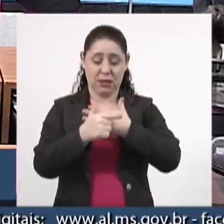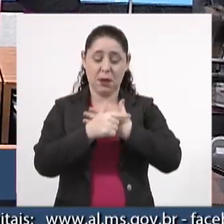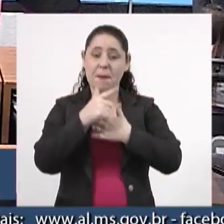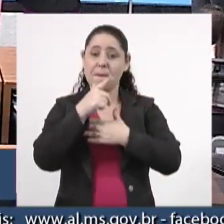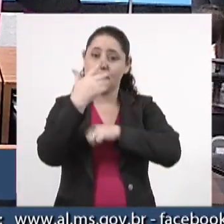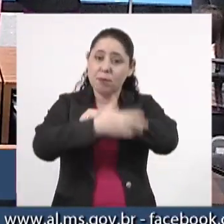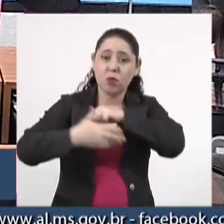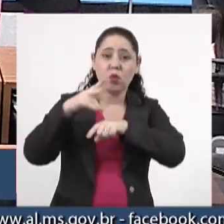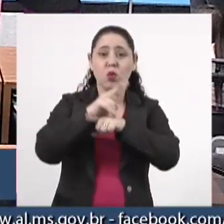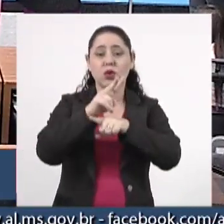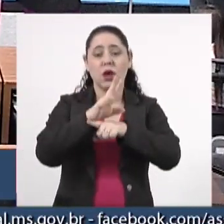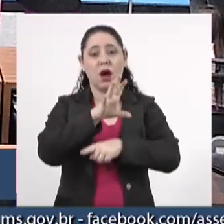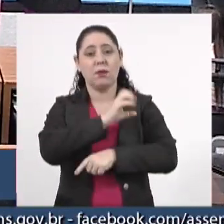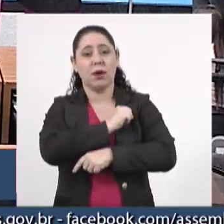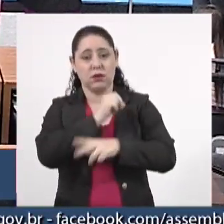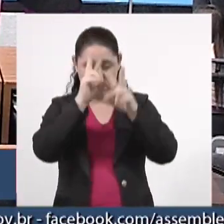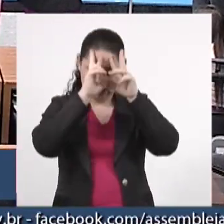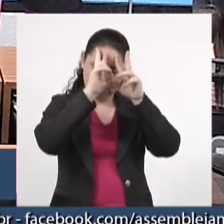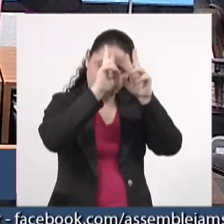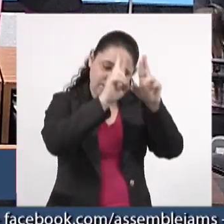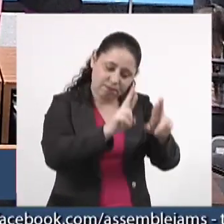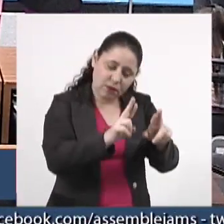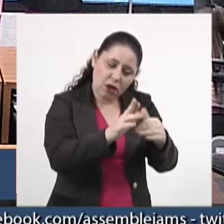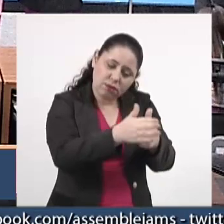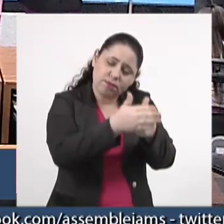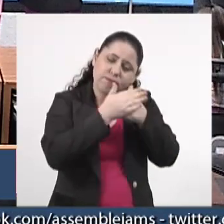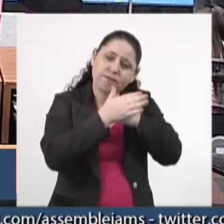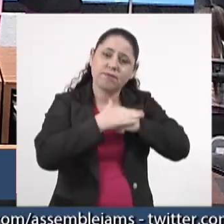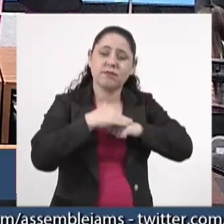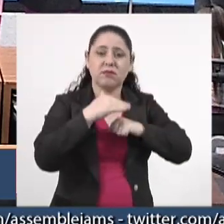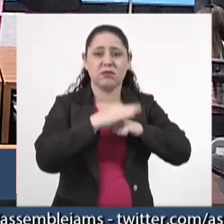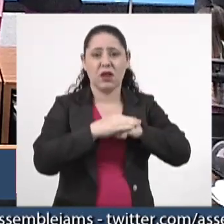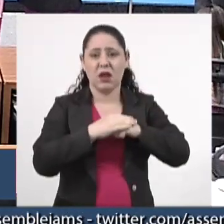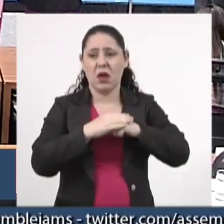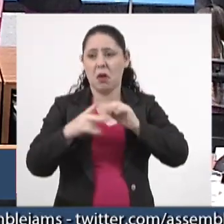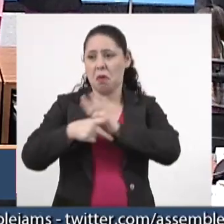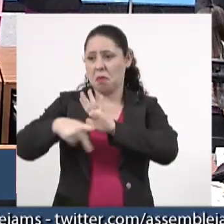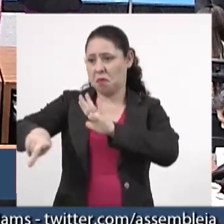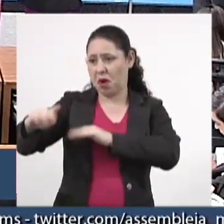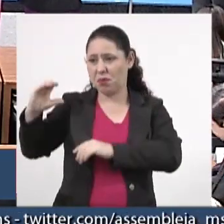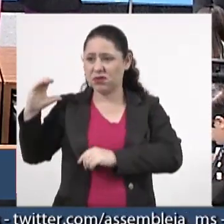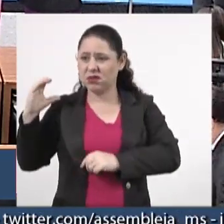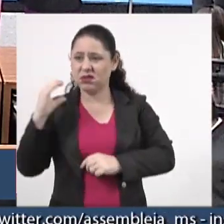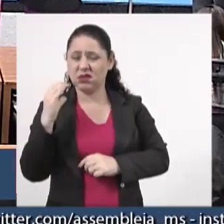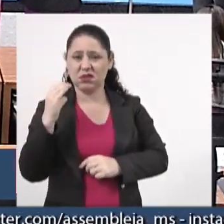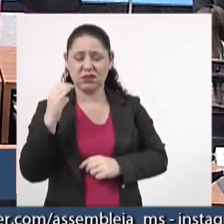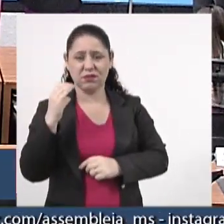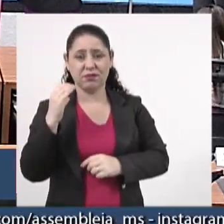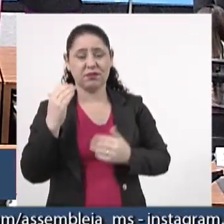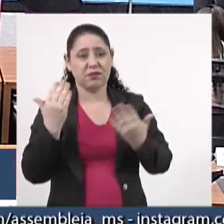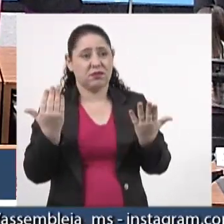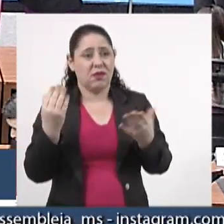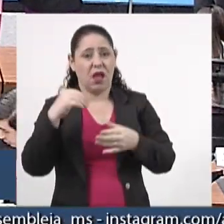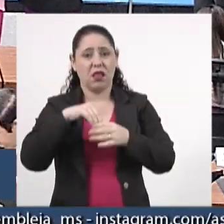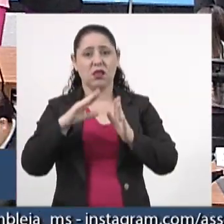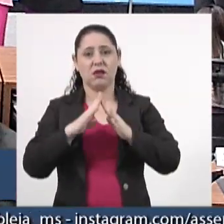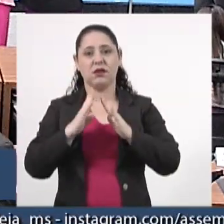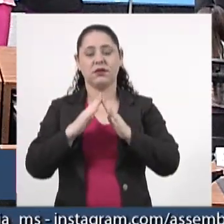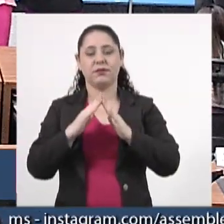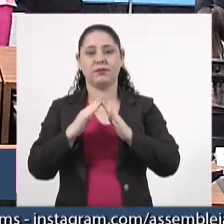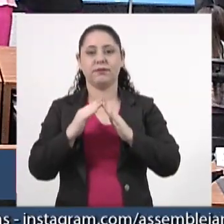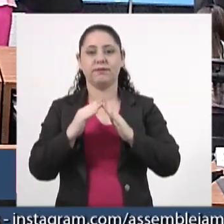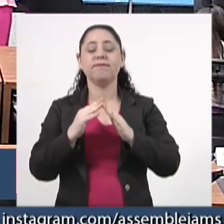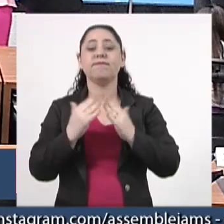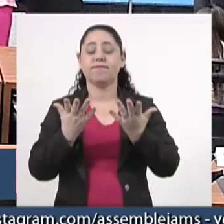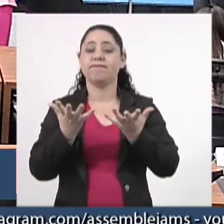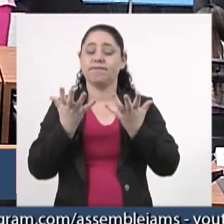de proteger, de amar, de respeitar, de acolher, acaba sendo o algoz, acaba sendo o criminoso.